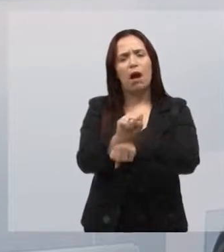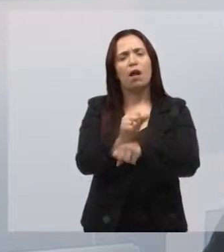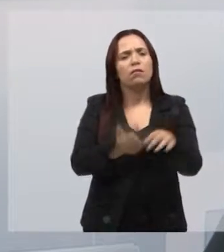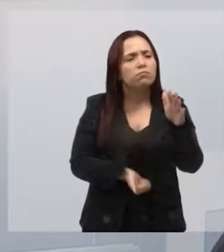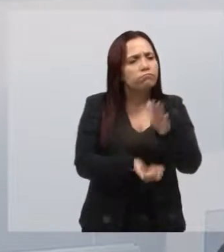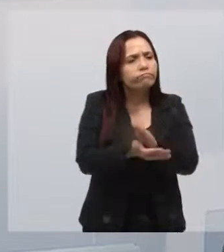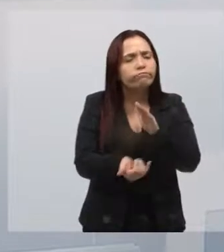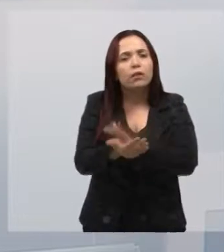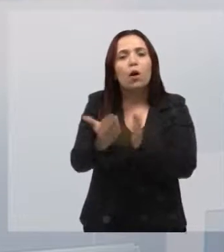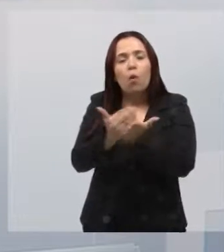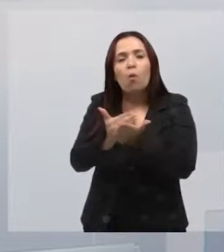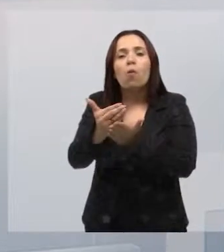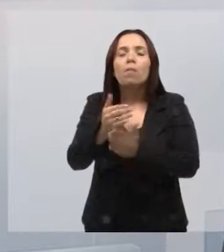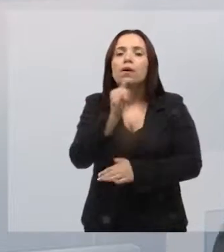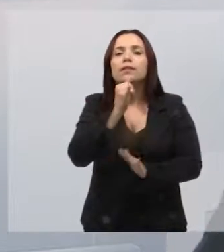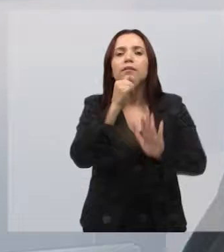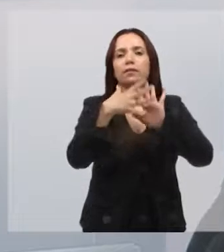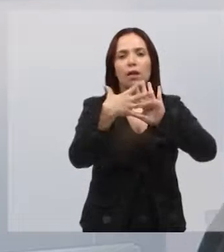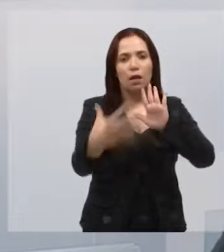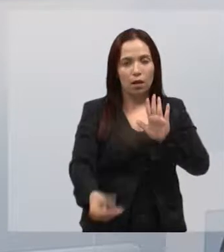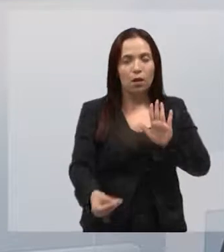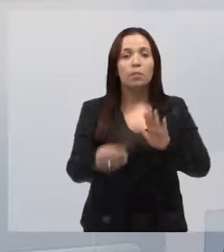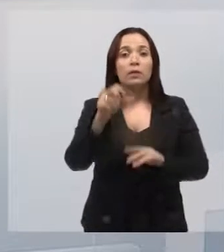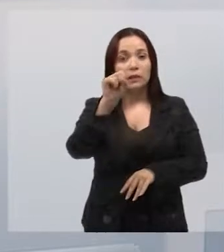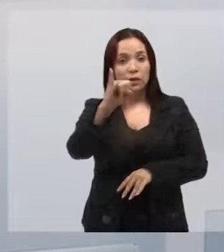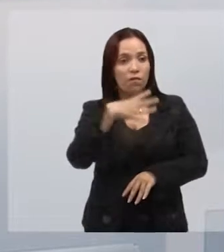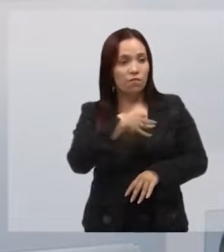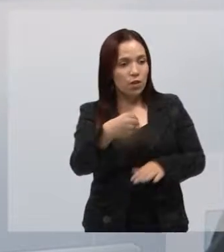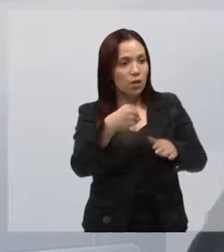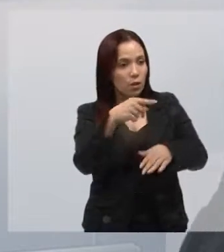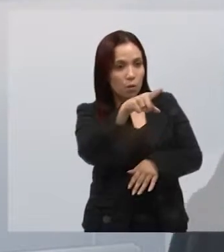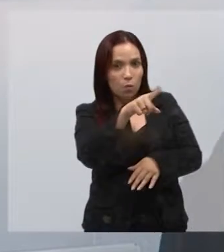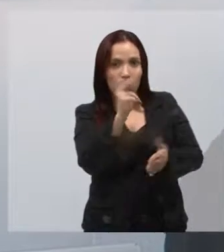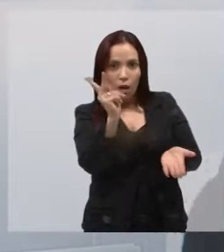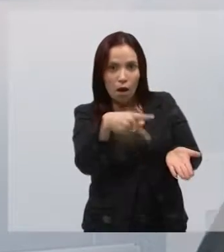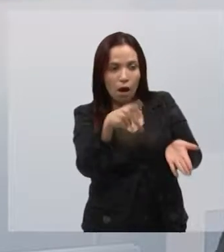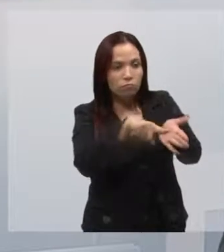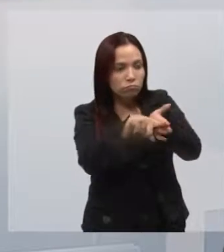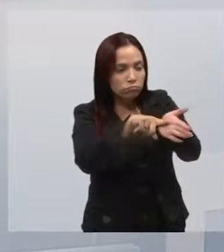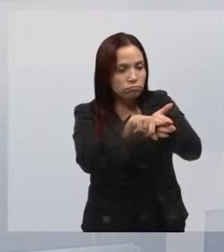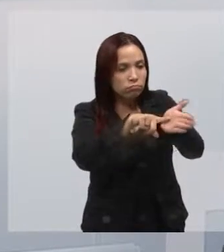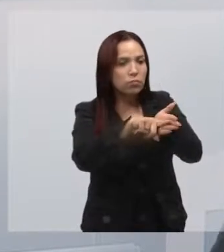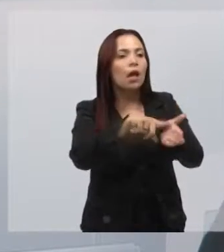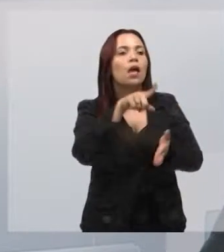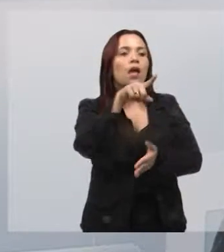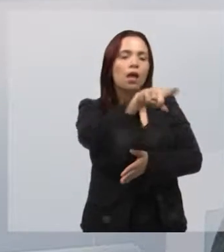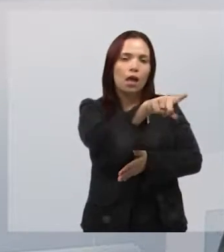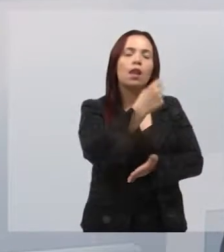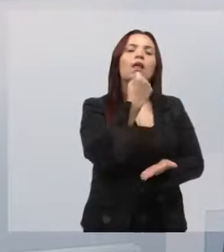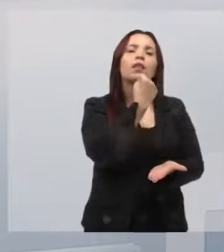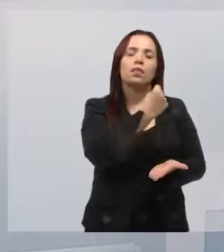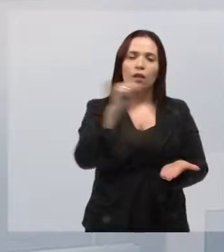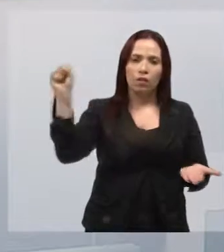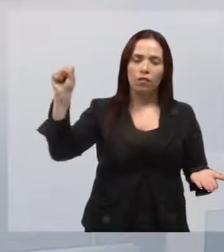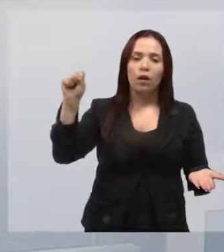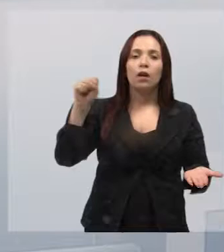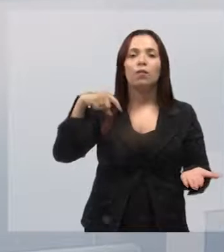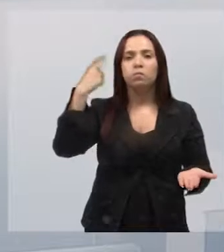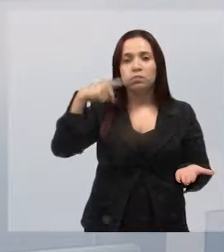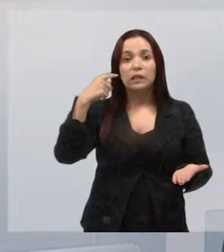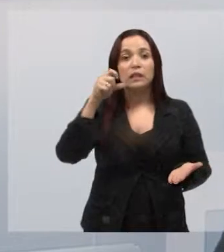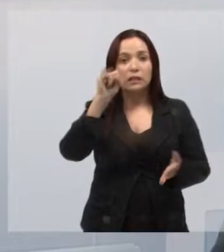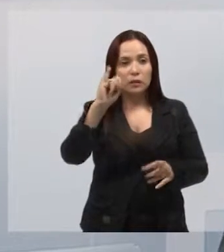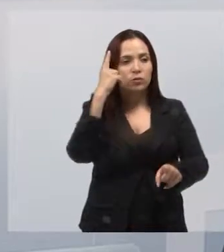um exemplo, começando dentro de casa. Então, que o filho seja investigado, que o filho tenha um direito de defesa. Aí, sim, sendo